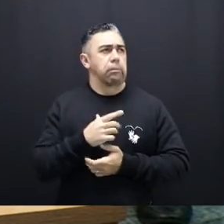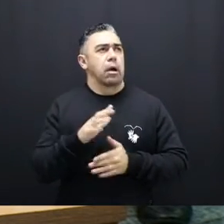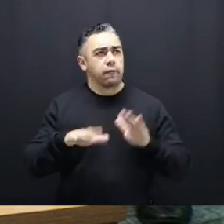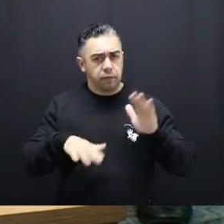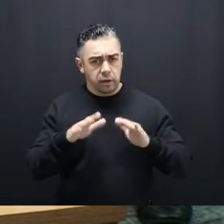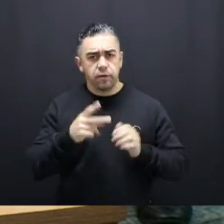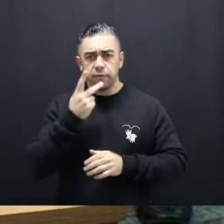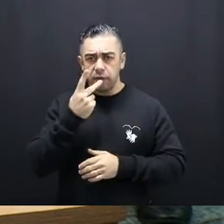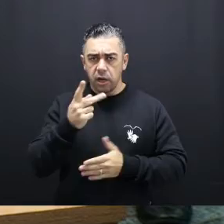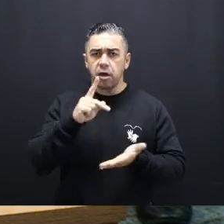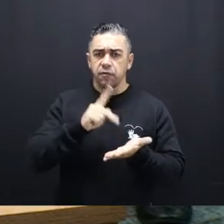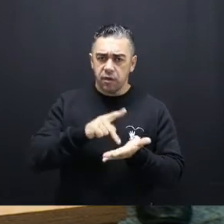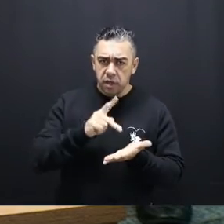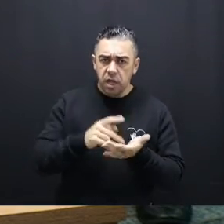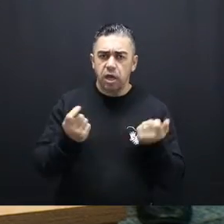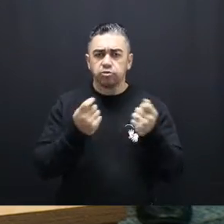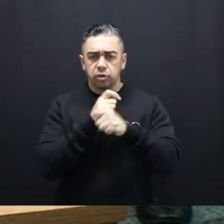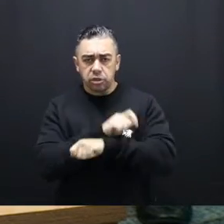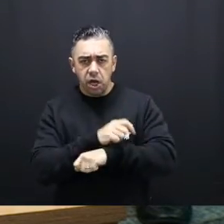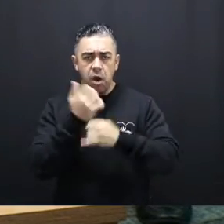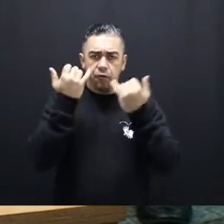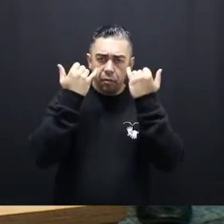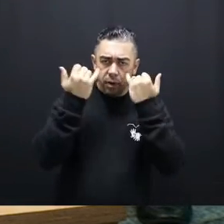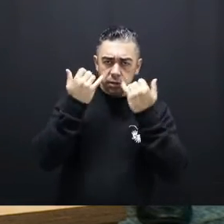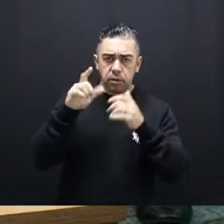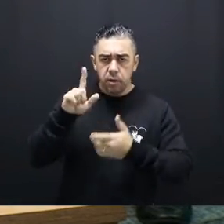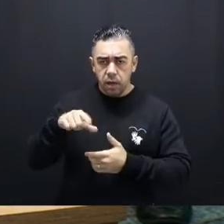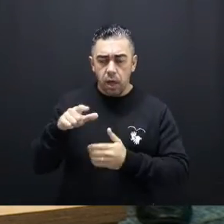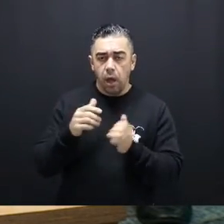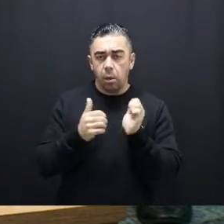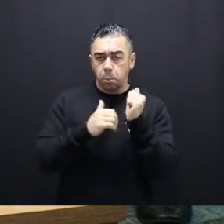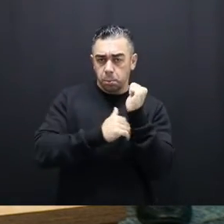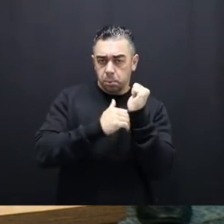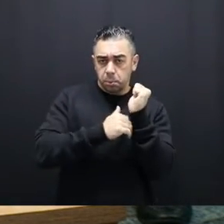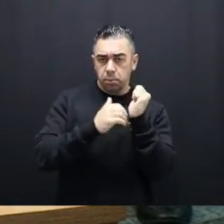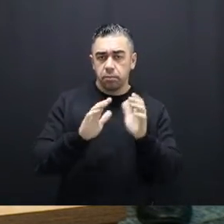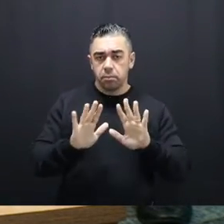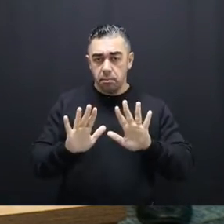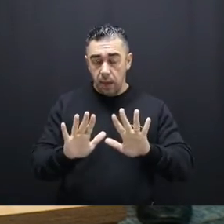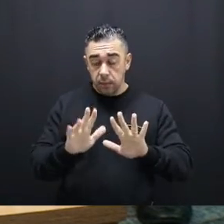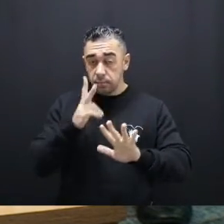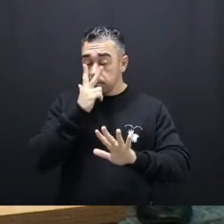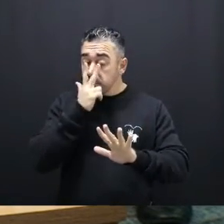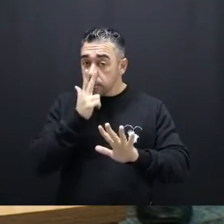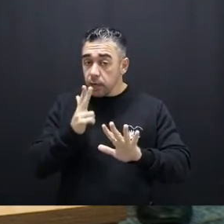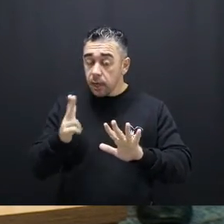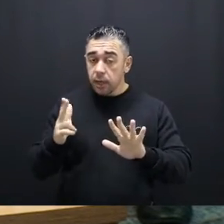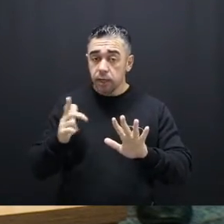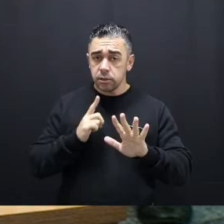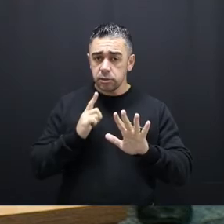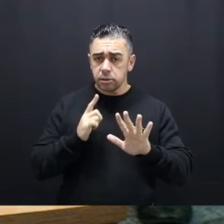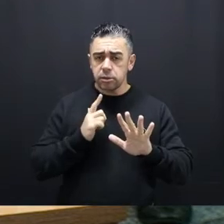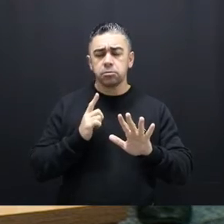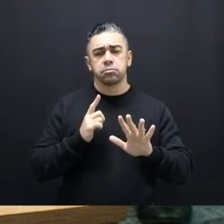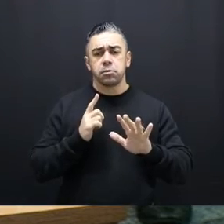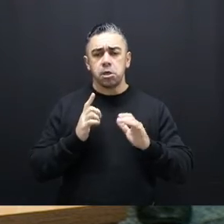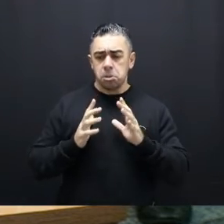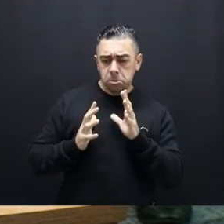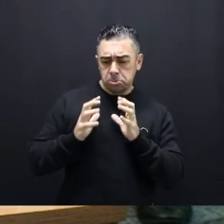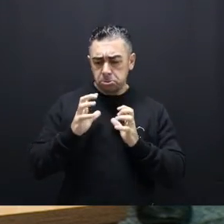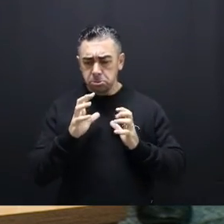algo de realmente de articulação de informações que são sigilosas mas me parece uma queda de braço totalmente